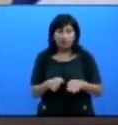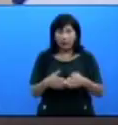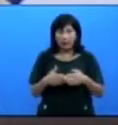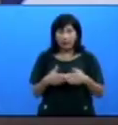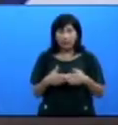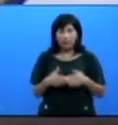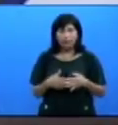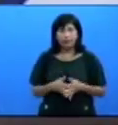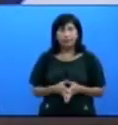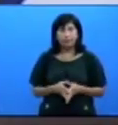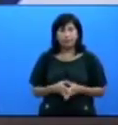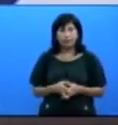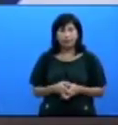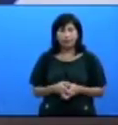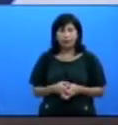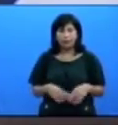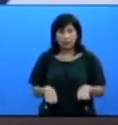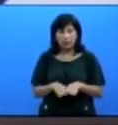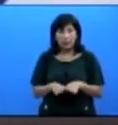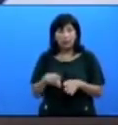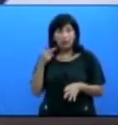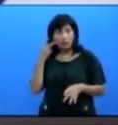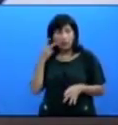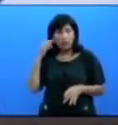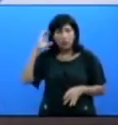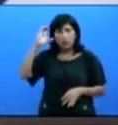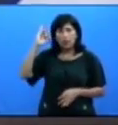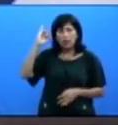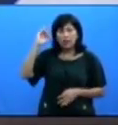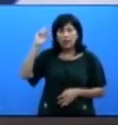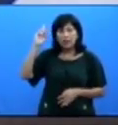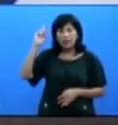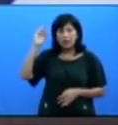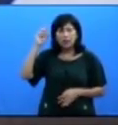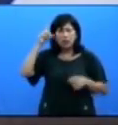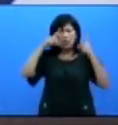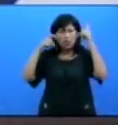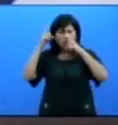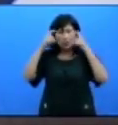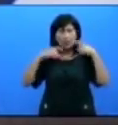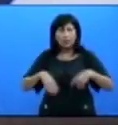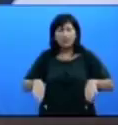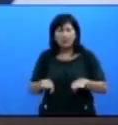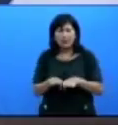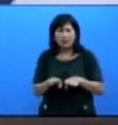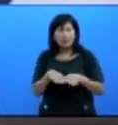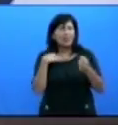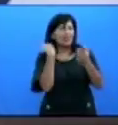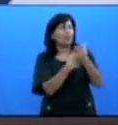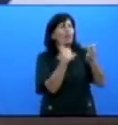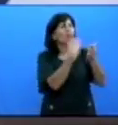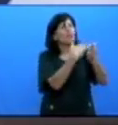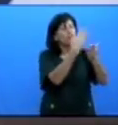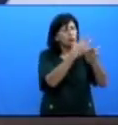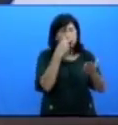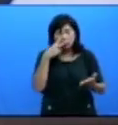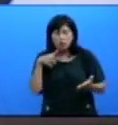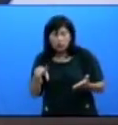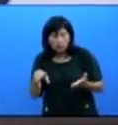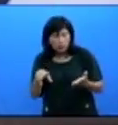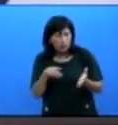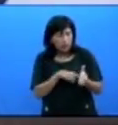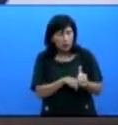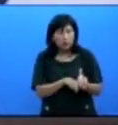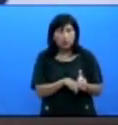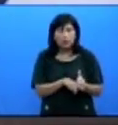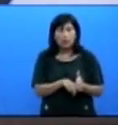Cido Saraiva também tem uma preocupação nesse sentido, e nós estamos voltando aqui, vereador, com o